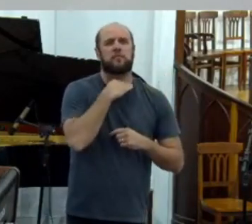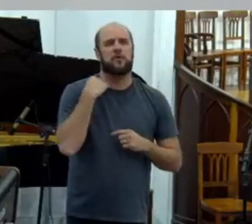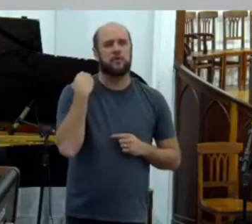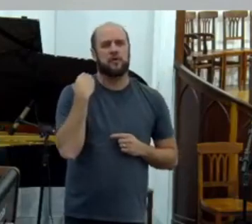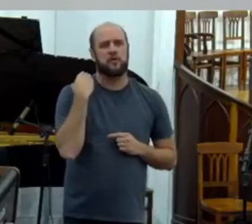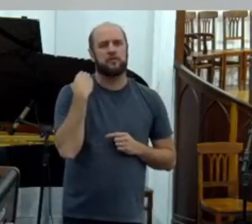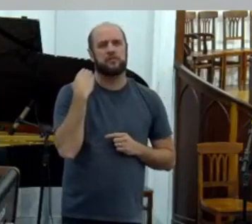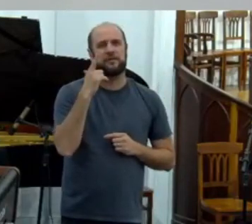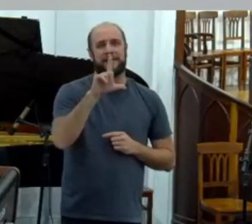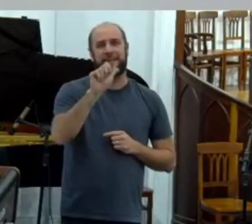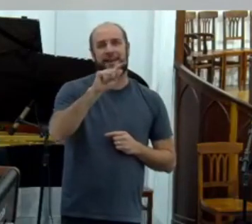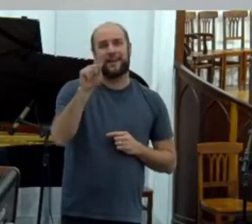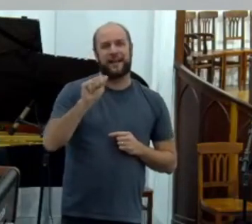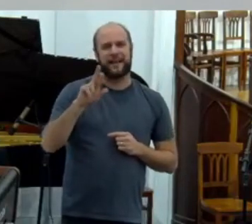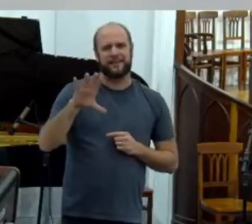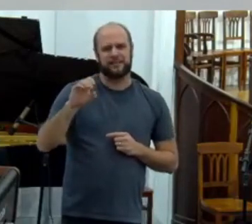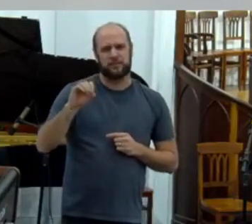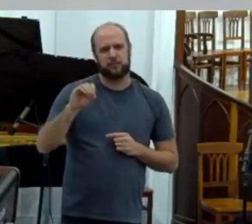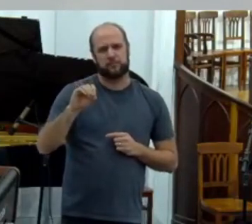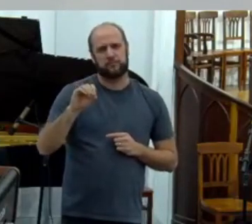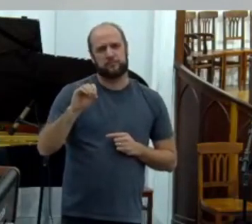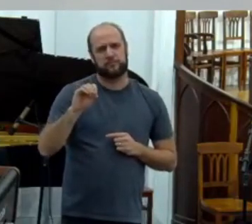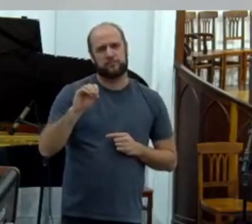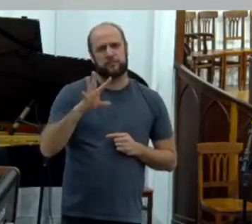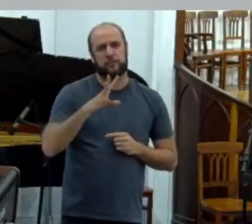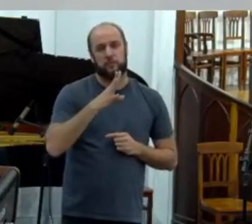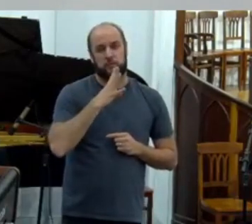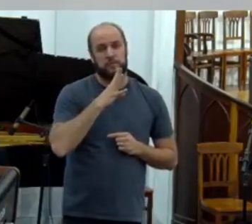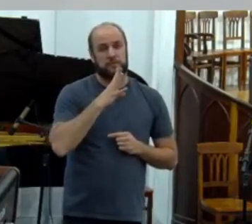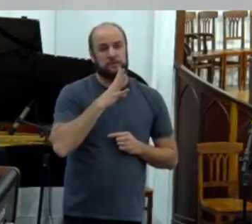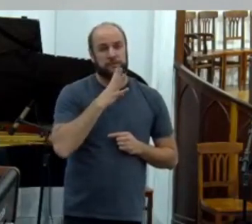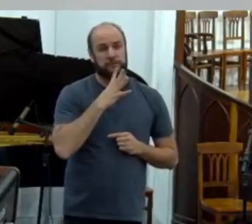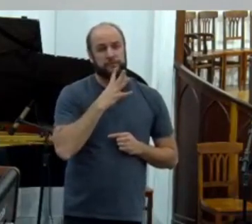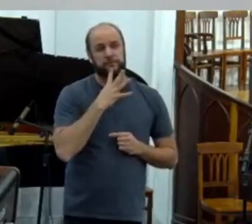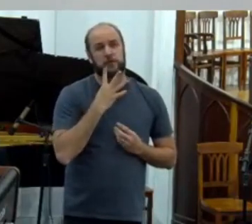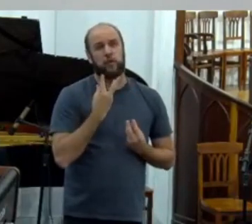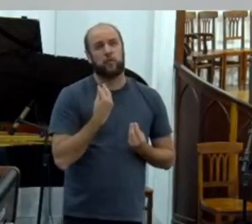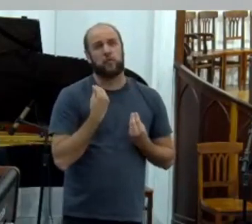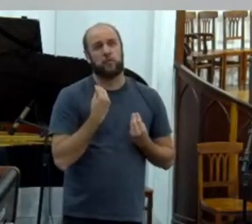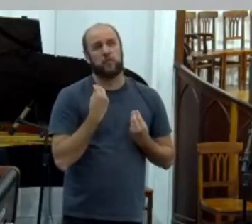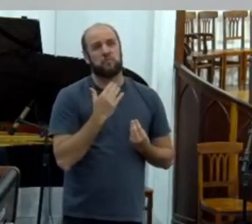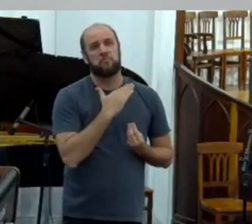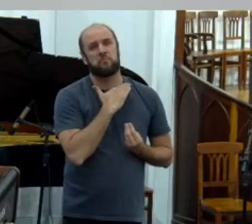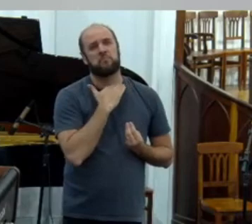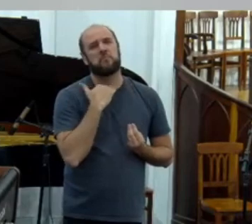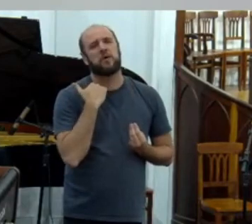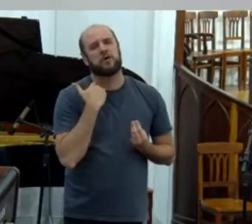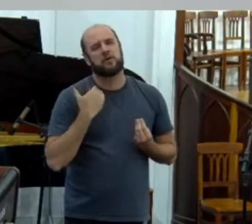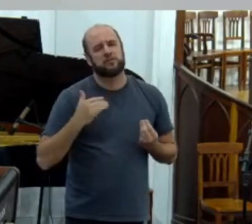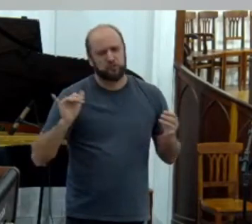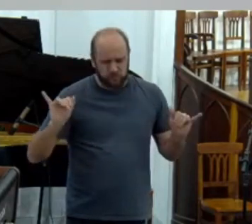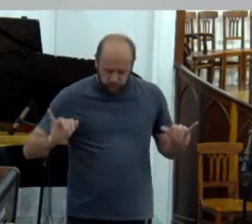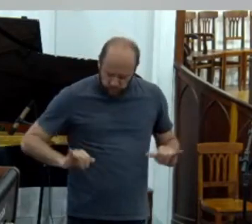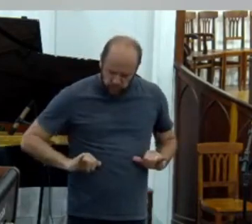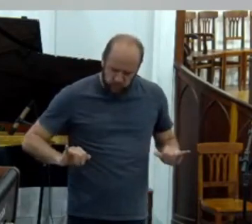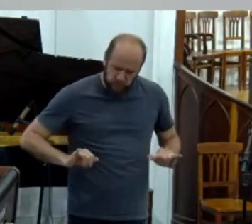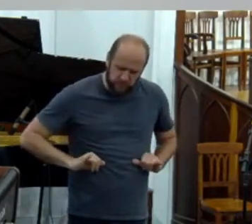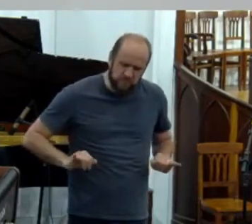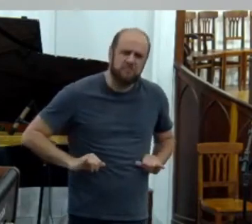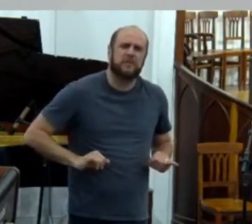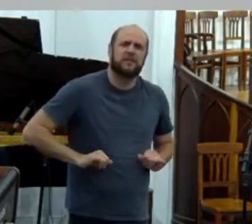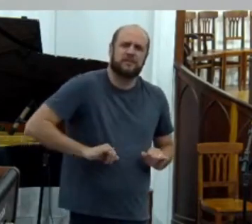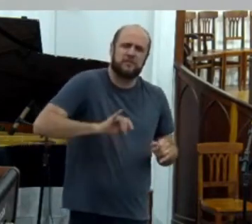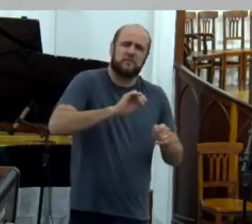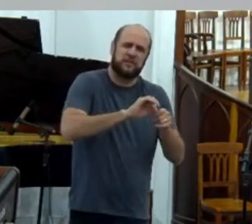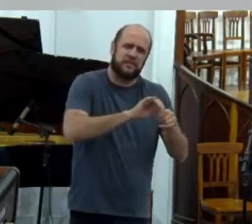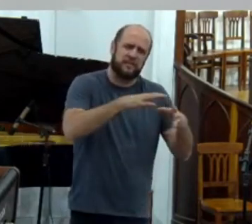Lázaro e reconhecesse o quanto a morte é uma fratura dentro da